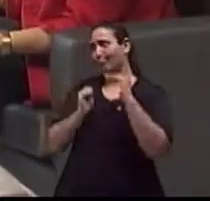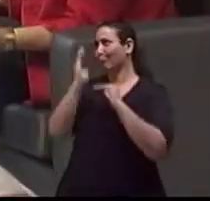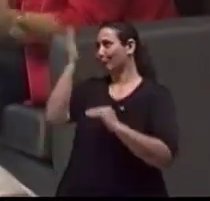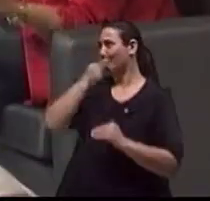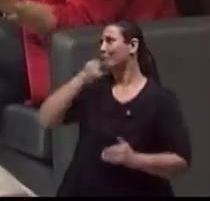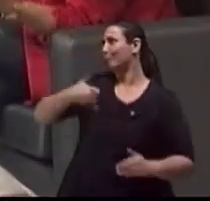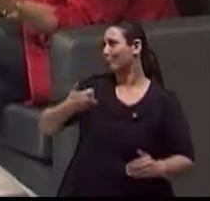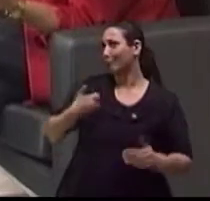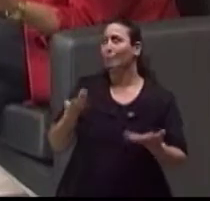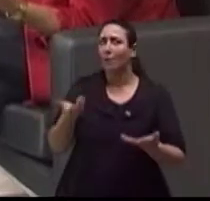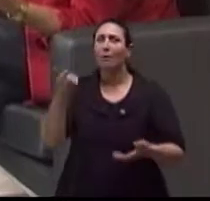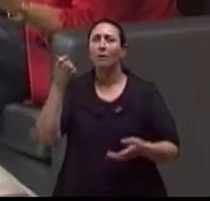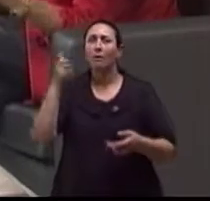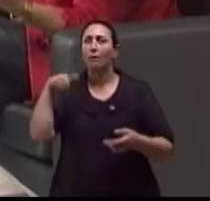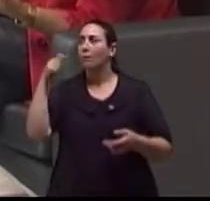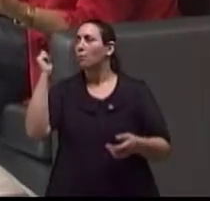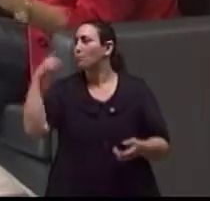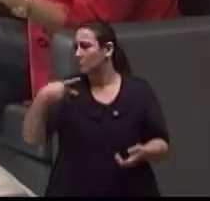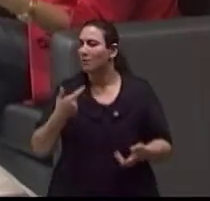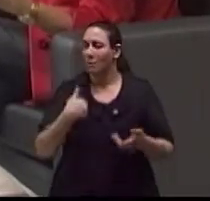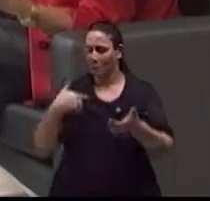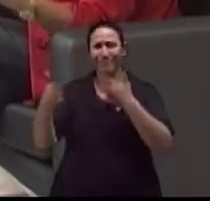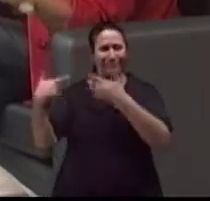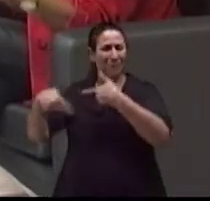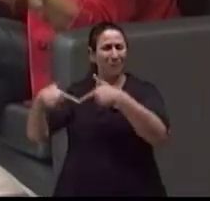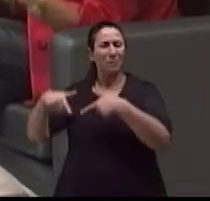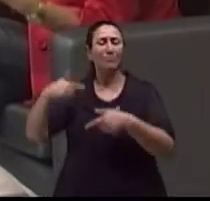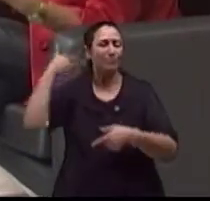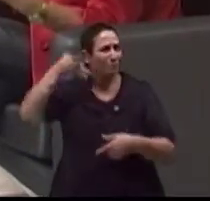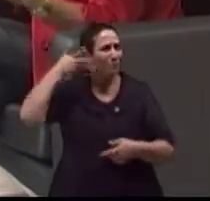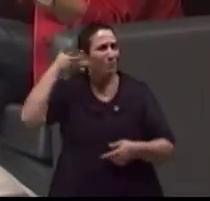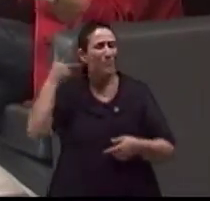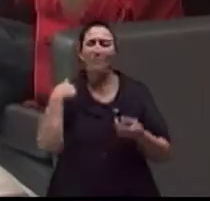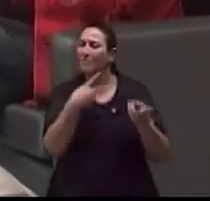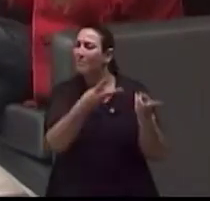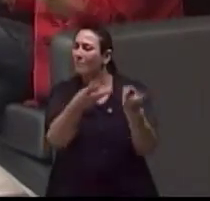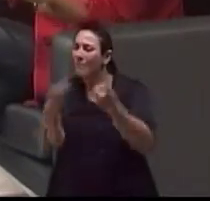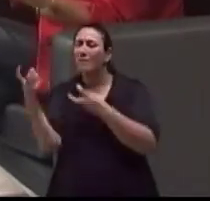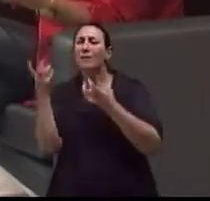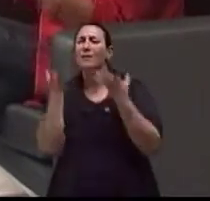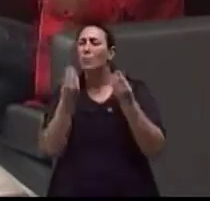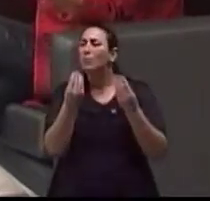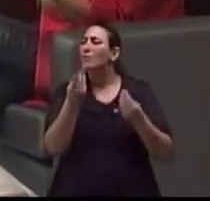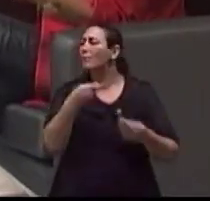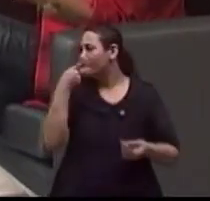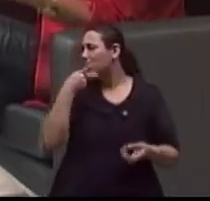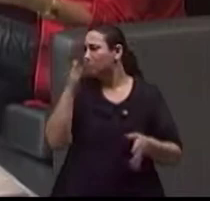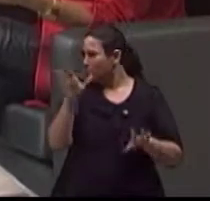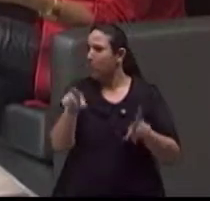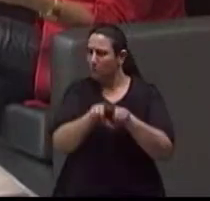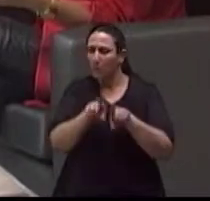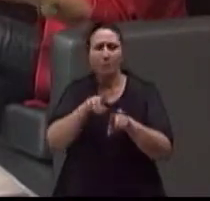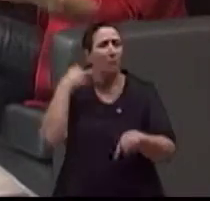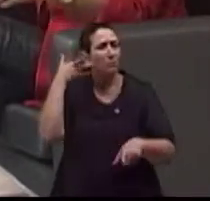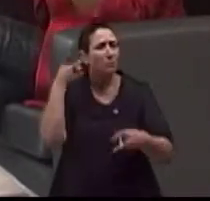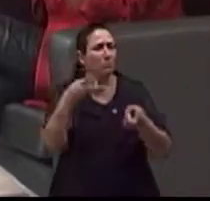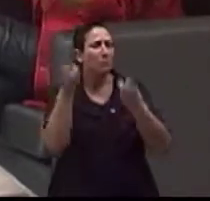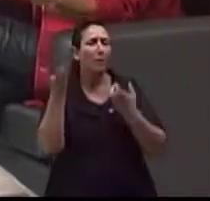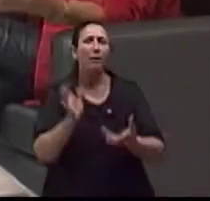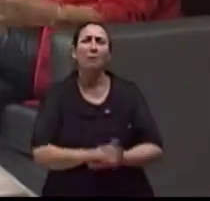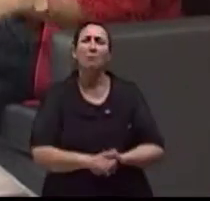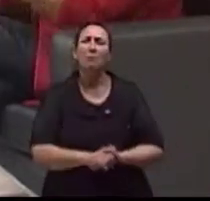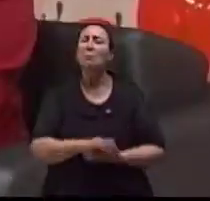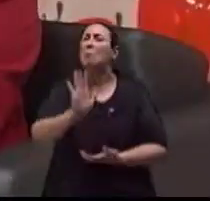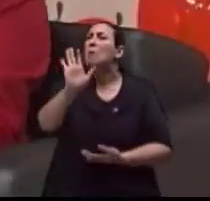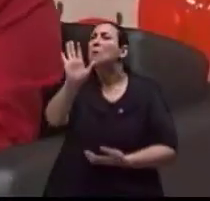drafus 10 e trabalho para cumprir aposentados com Aposentados e palestras na realidade o que a gente ouvi muitas vezes durante a palestra é que